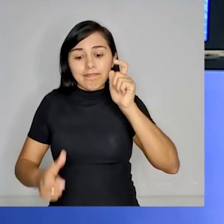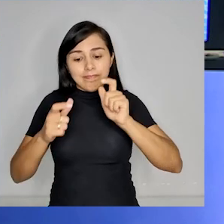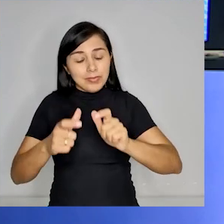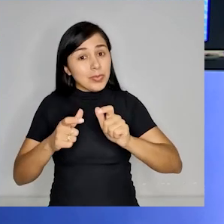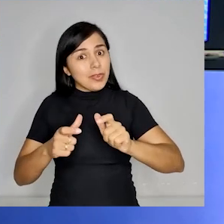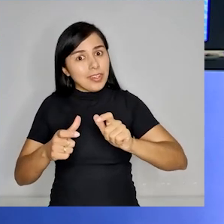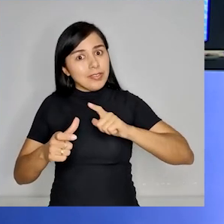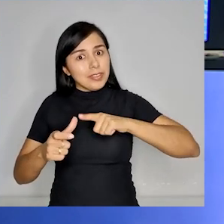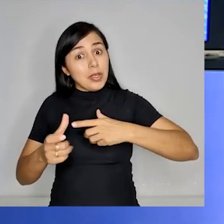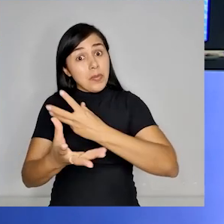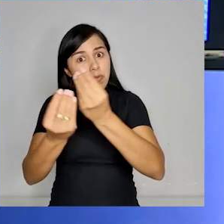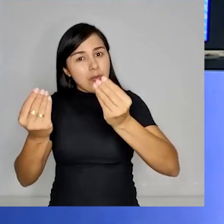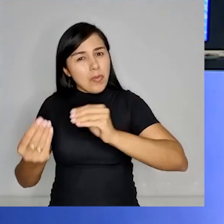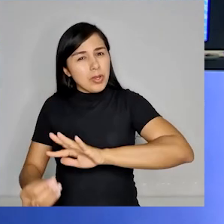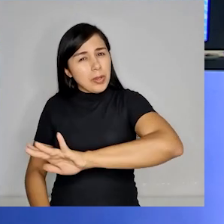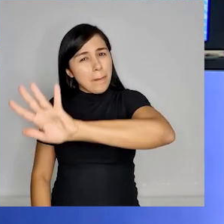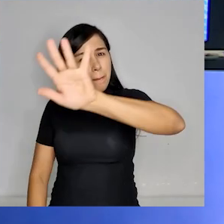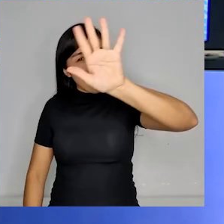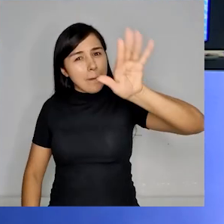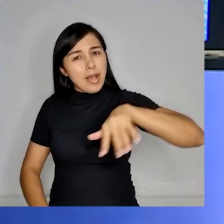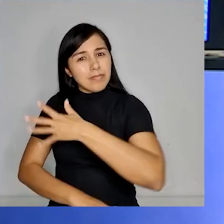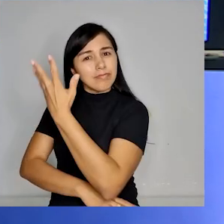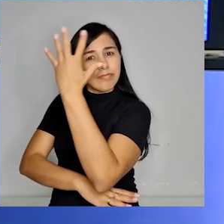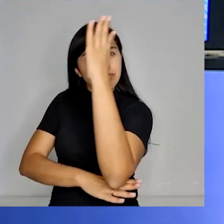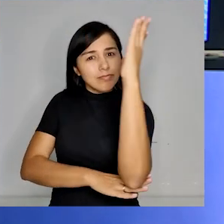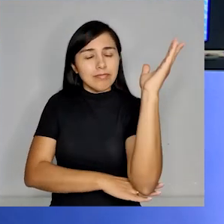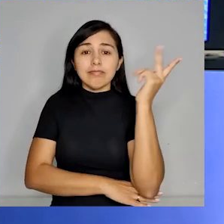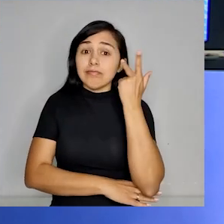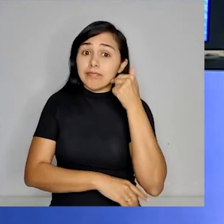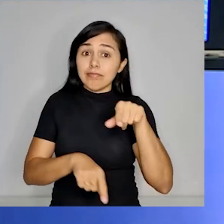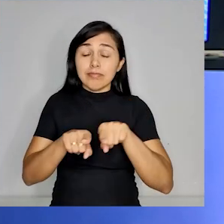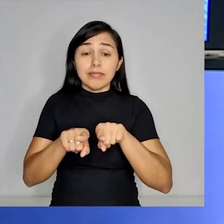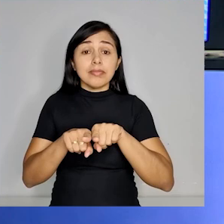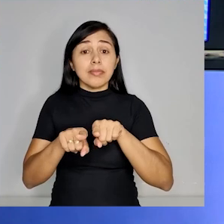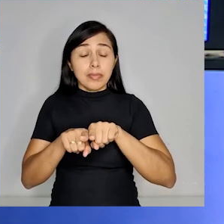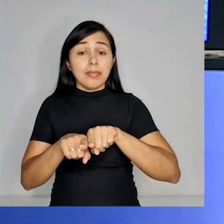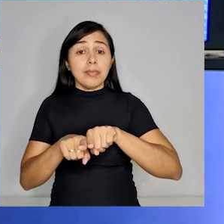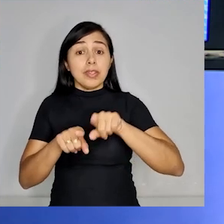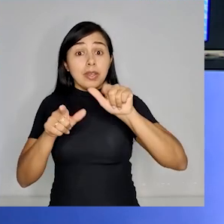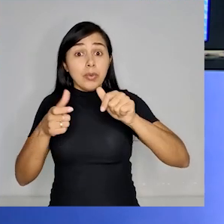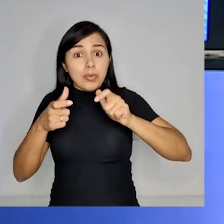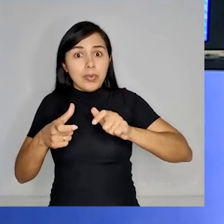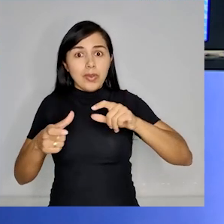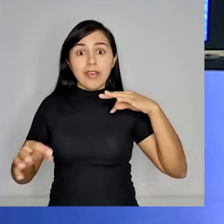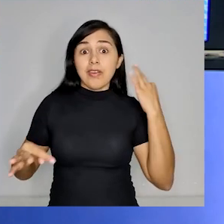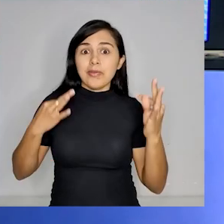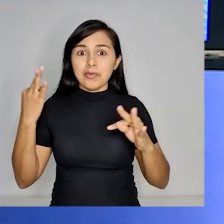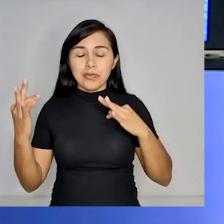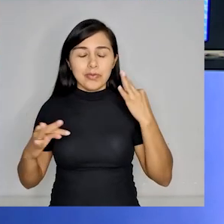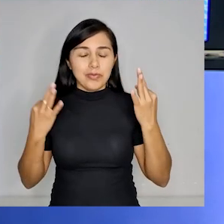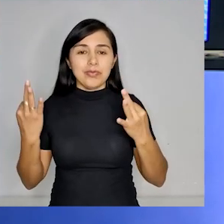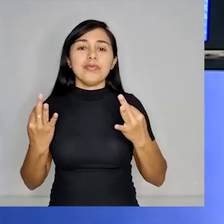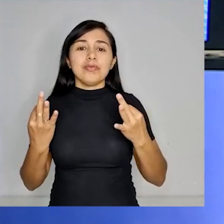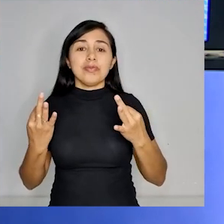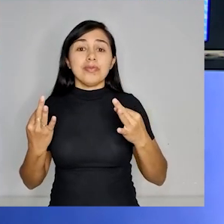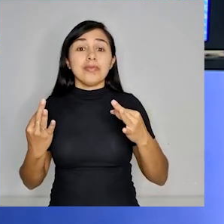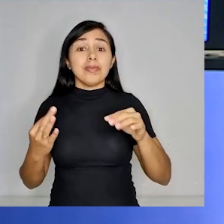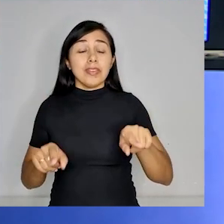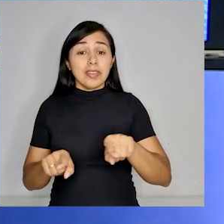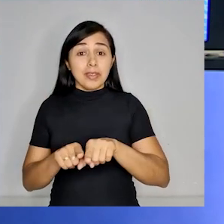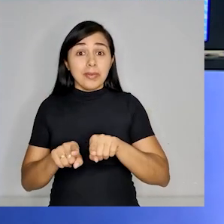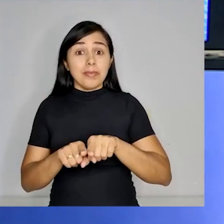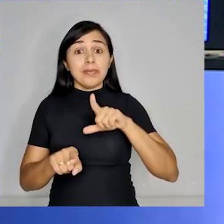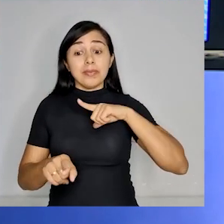uma região de muitas paisagens naturais, Cuiabá é rica em atrações turísticas e, por ser